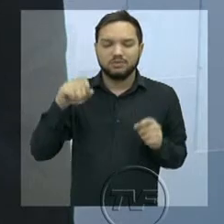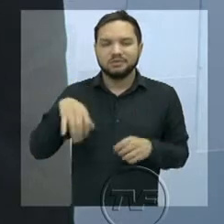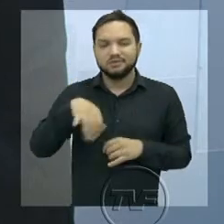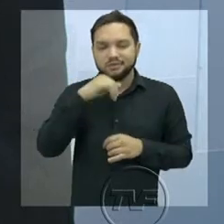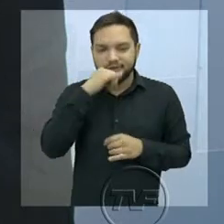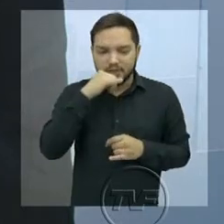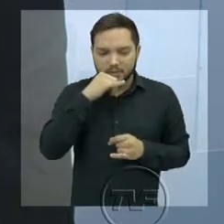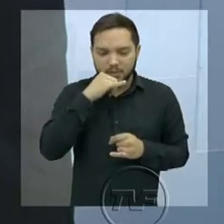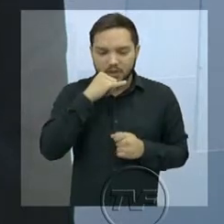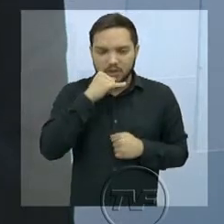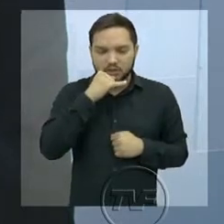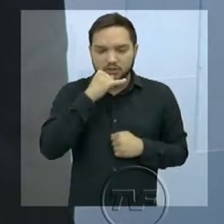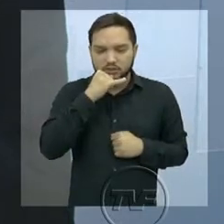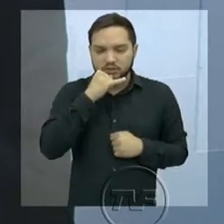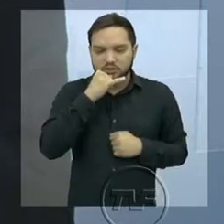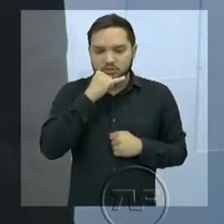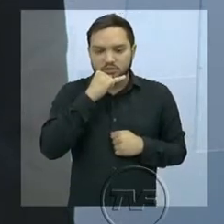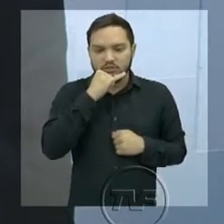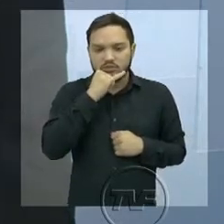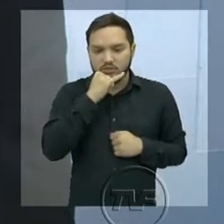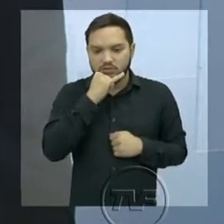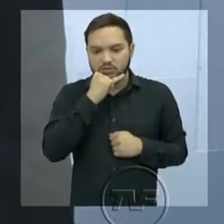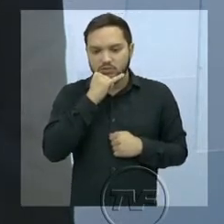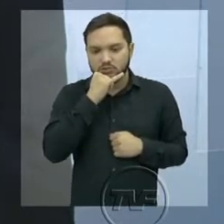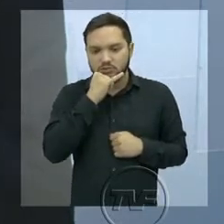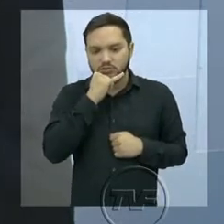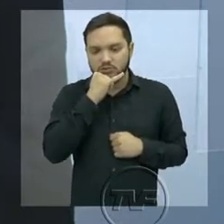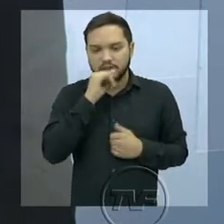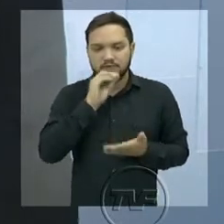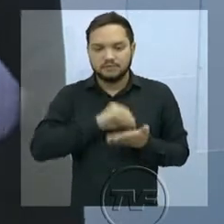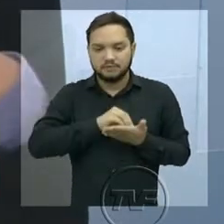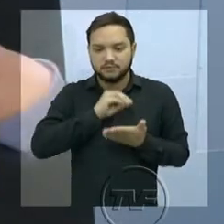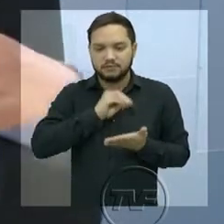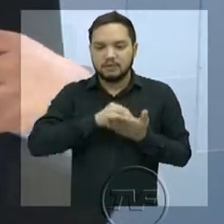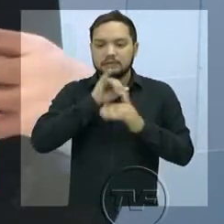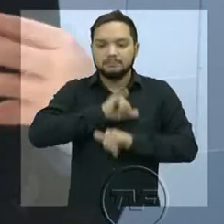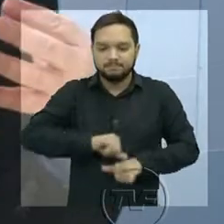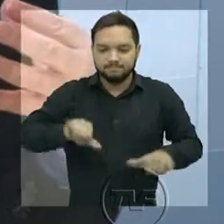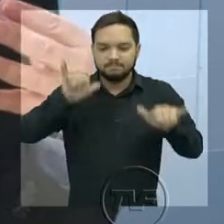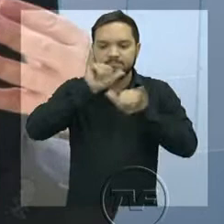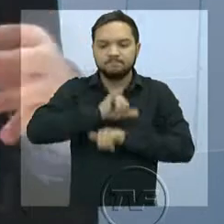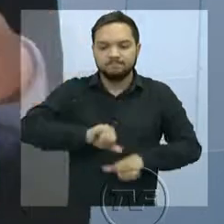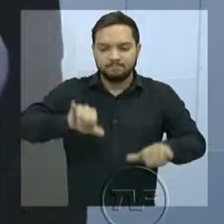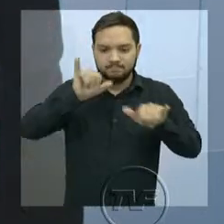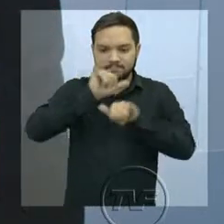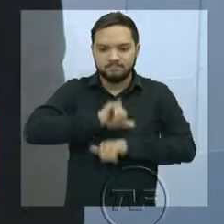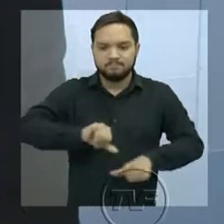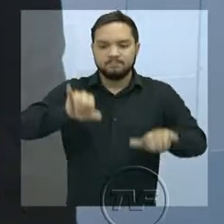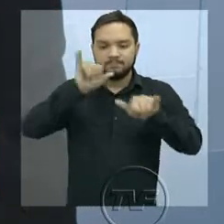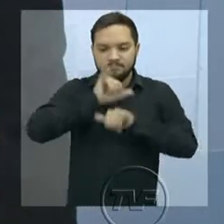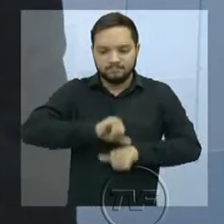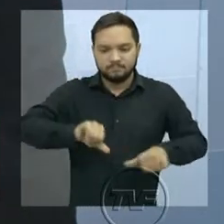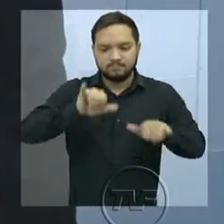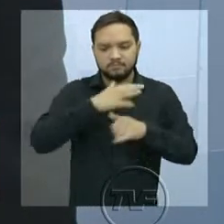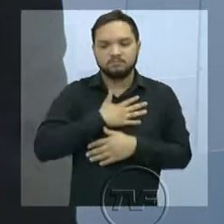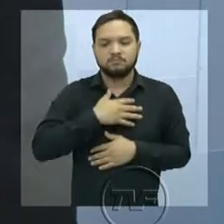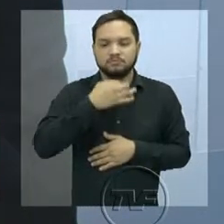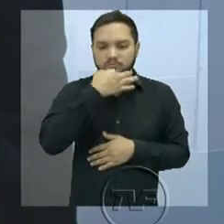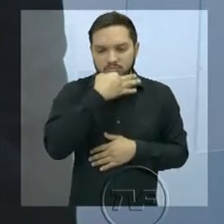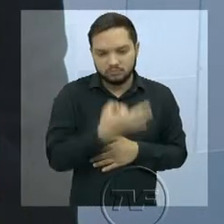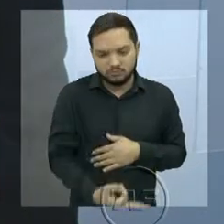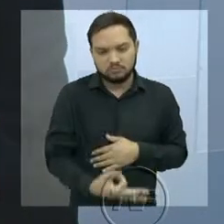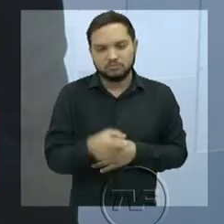tem a publicitação que eu acho que merecia. Isso é uma crítica que eu faço à equipe